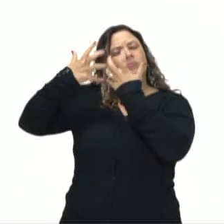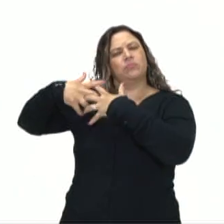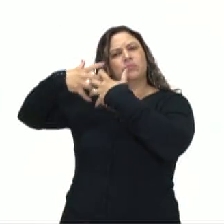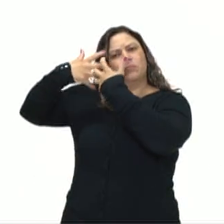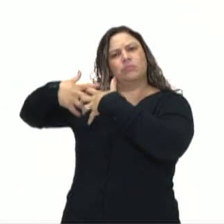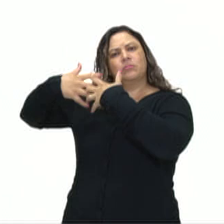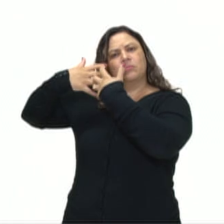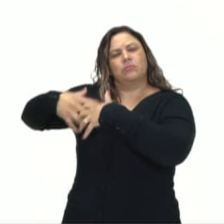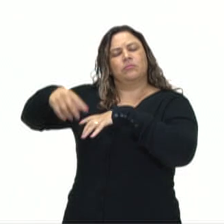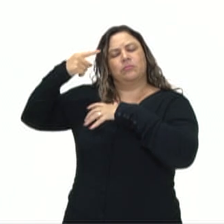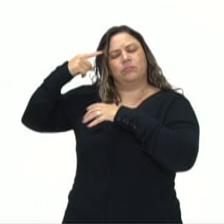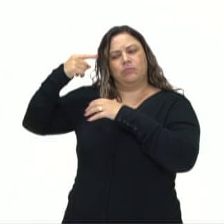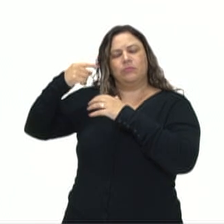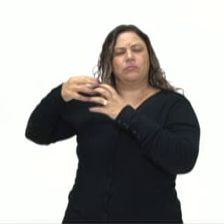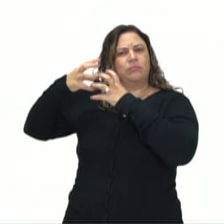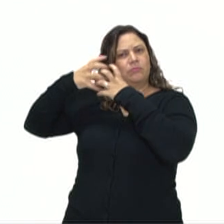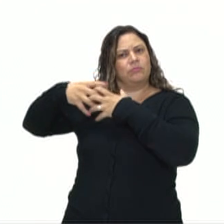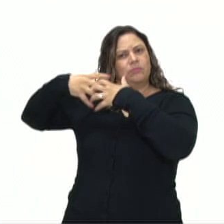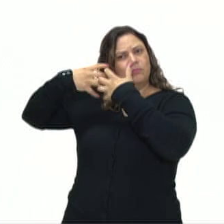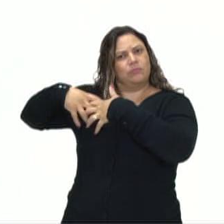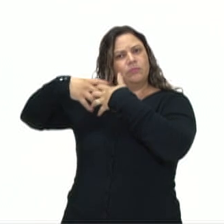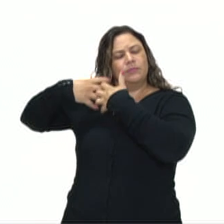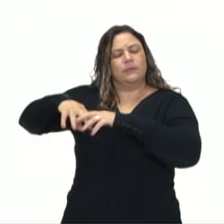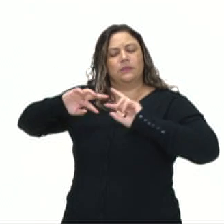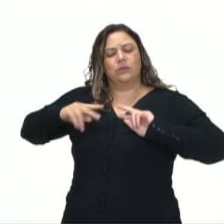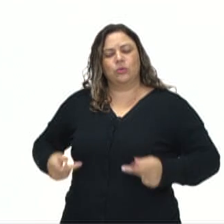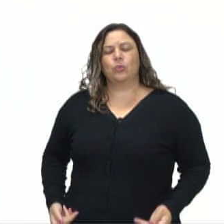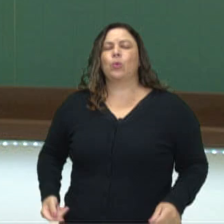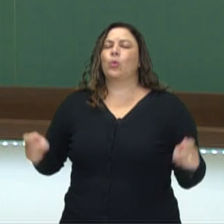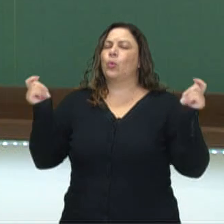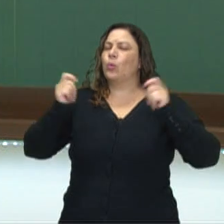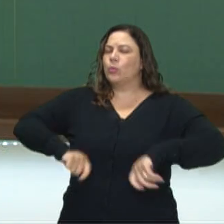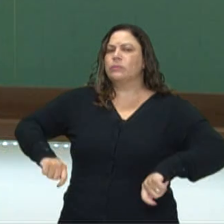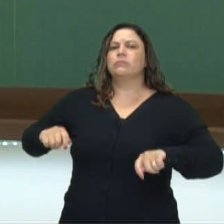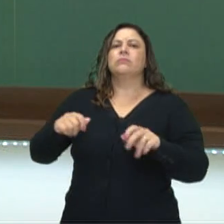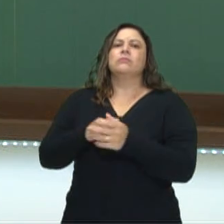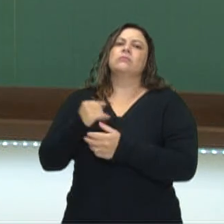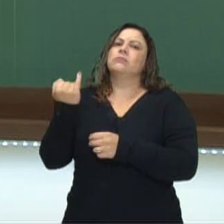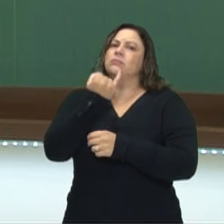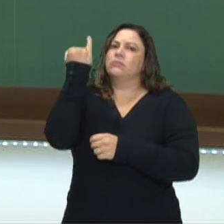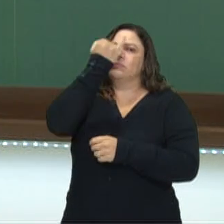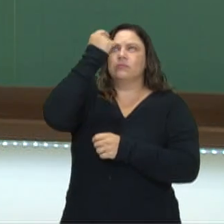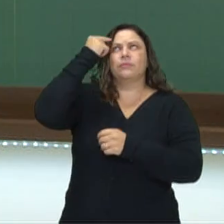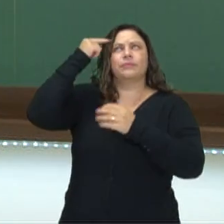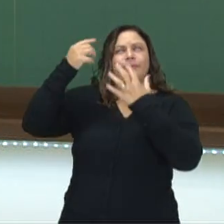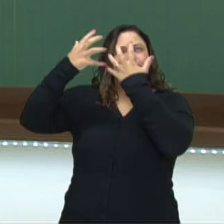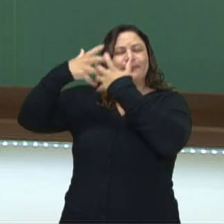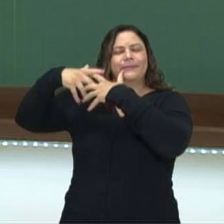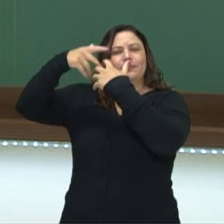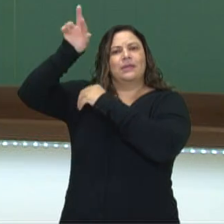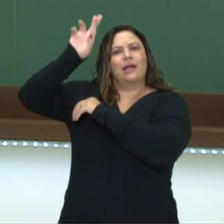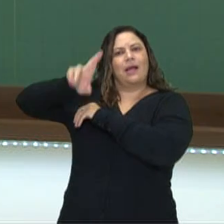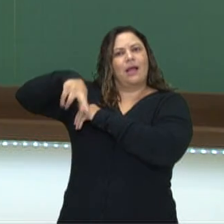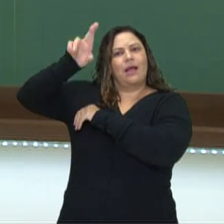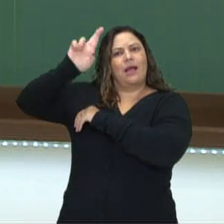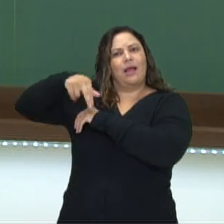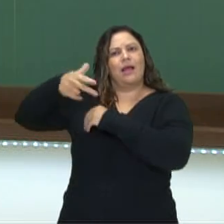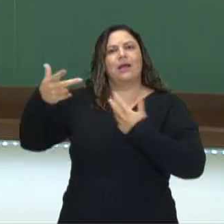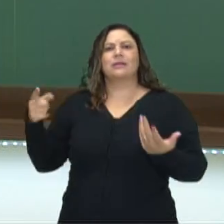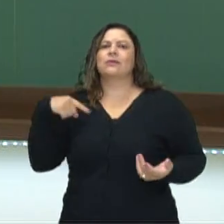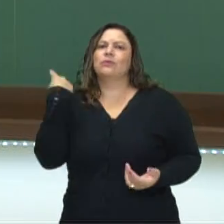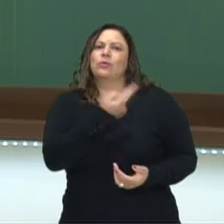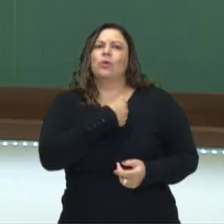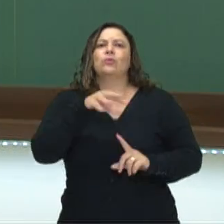uma substância, o ser humano, e esse ser humano tem um atributo essencial que é a sua razão. Nós somos os